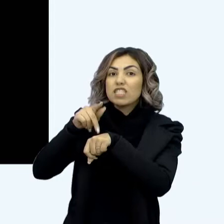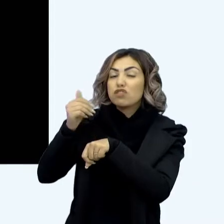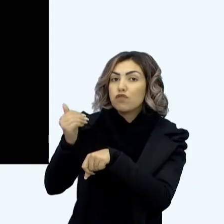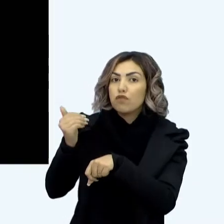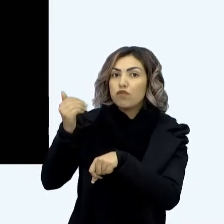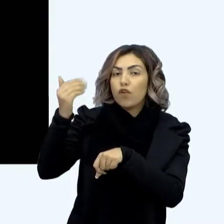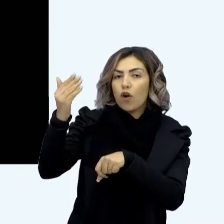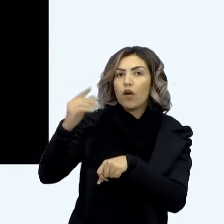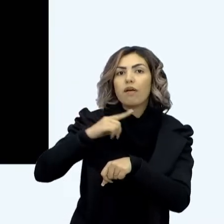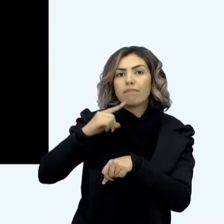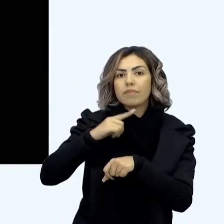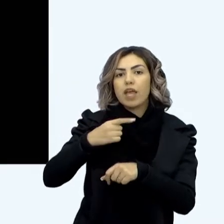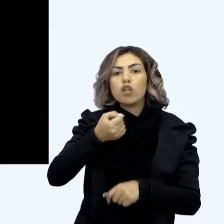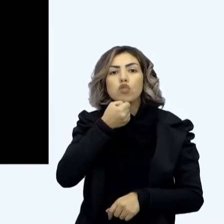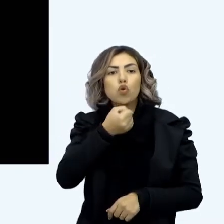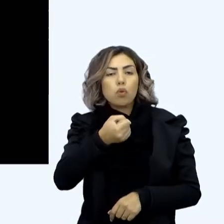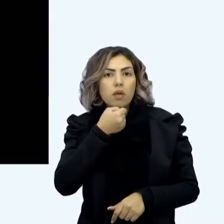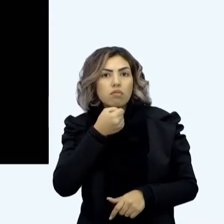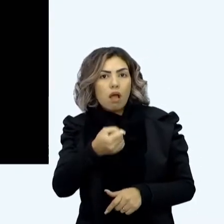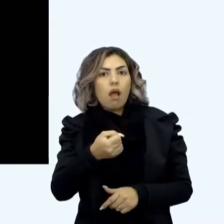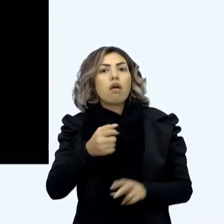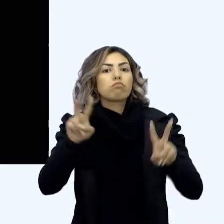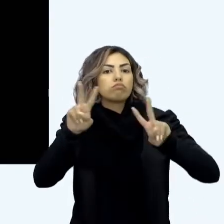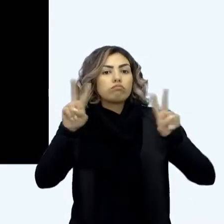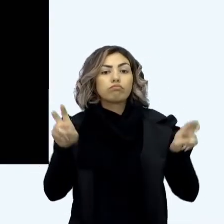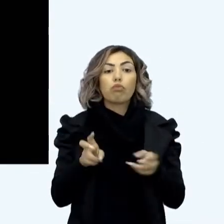Tudo Verdade.